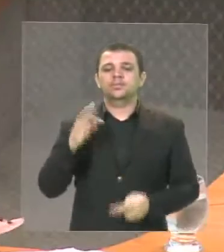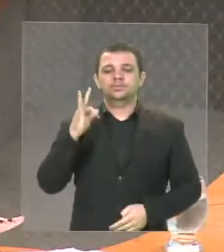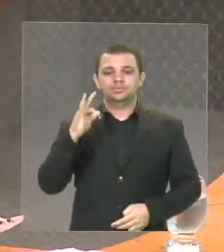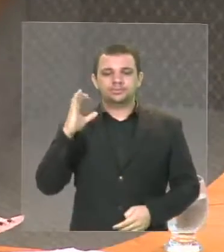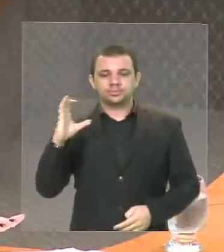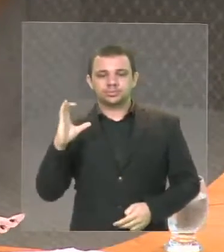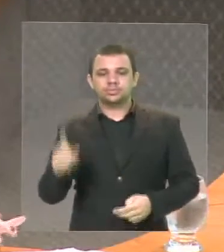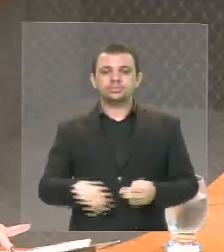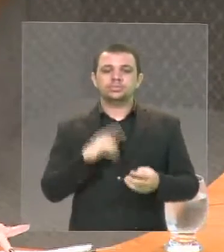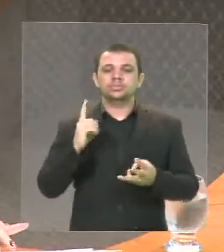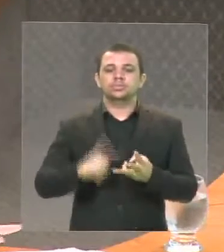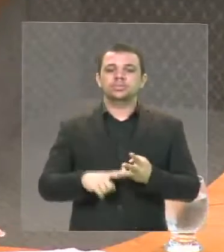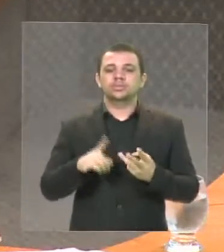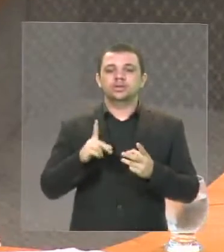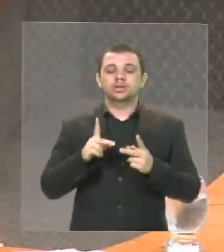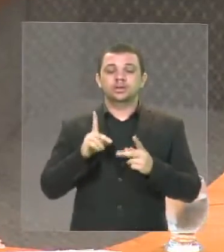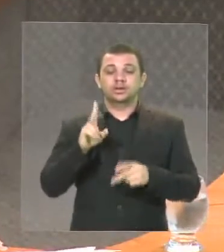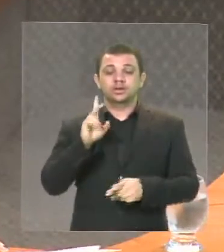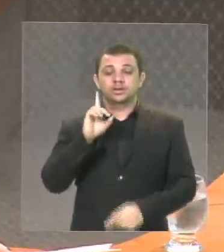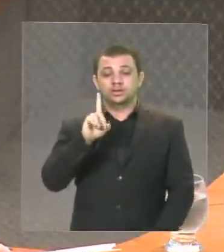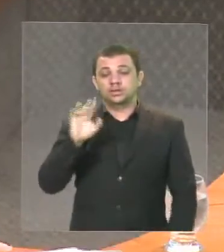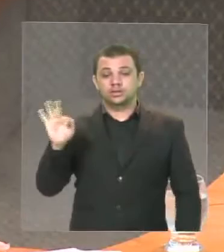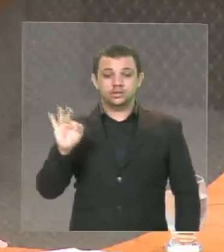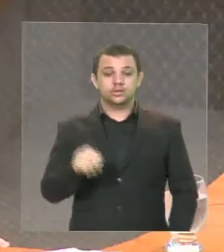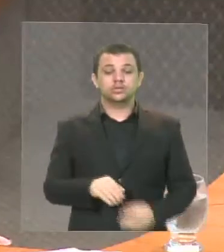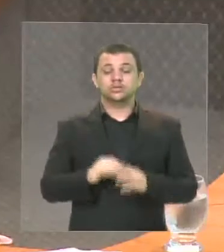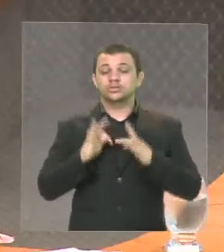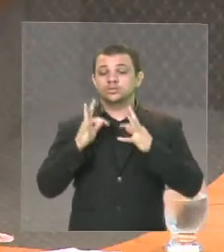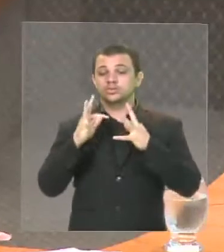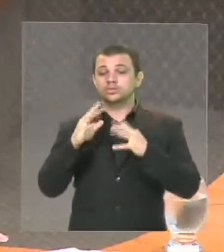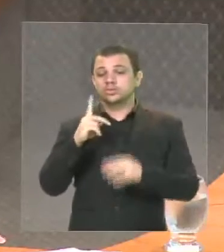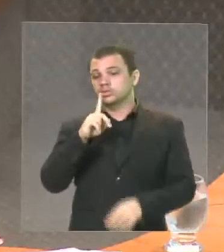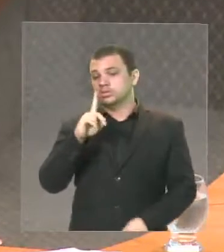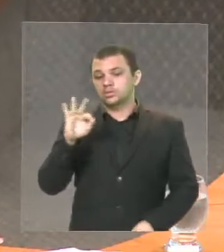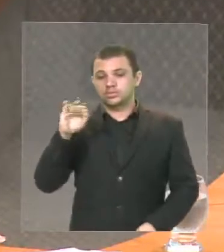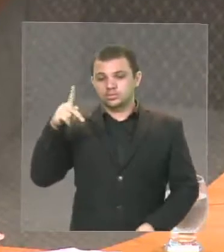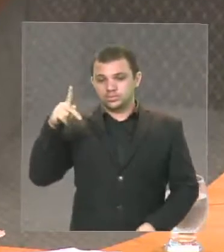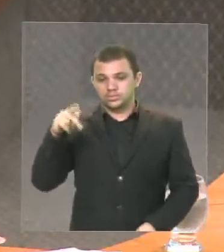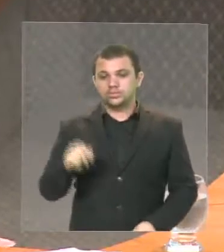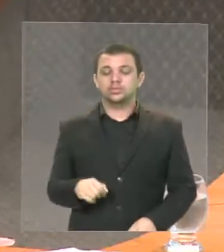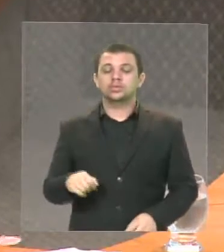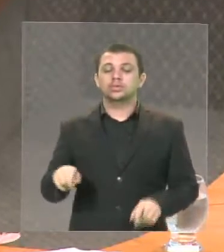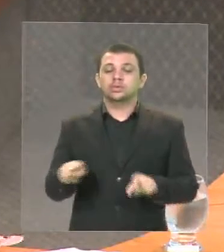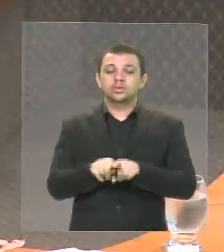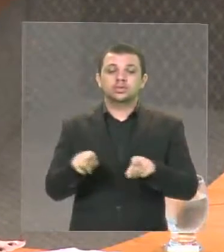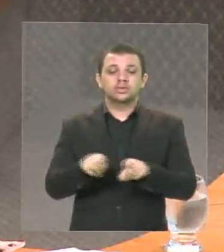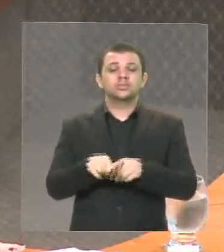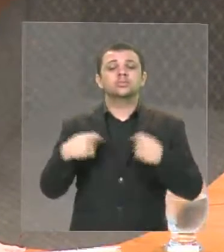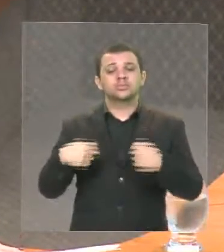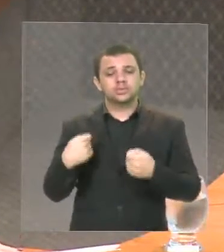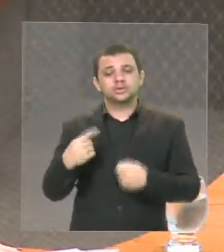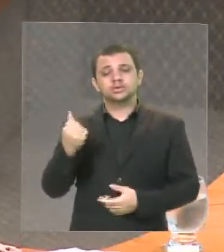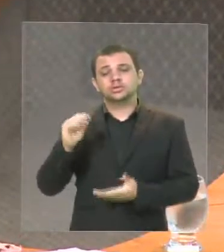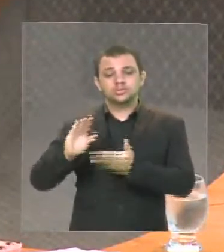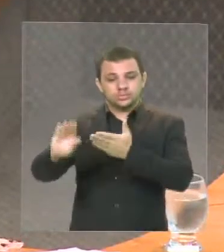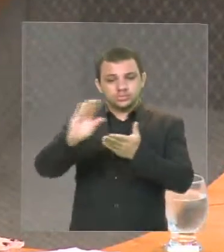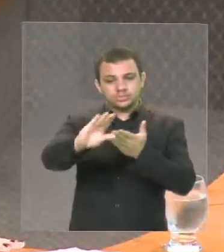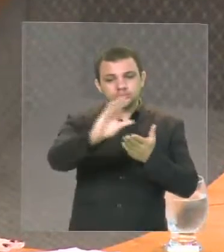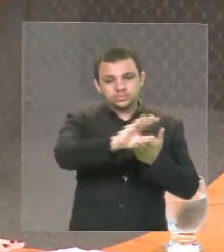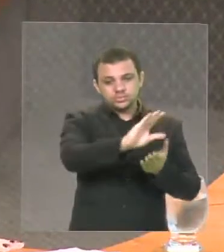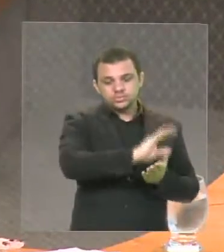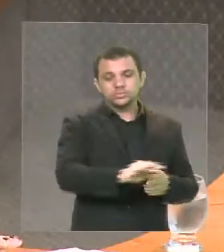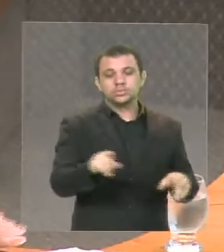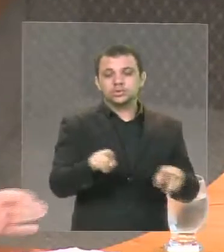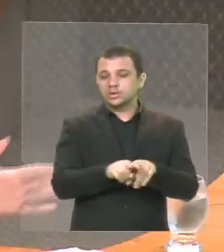Contas, a Defensoria Pública, não podem ficar de fora da divisão desses recursos